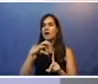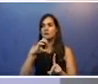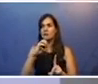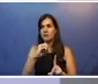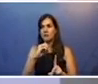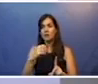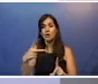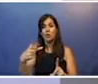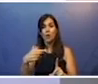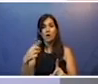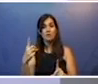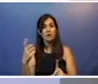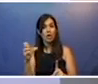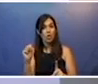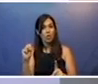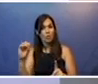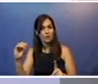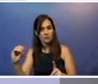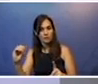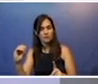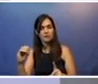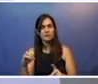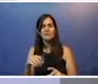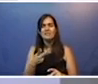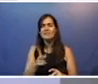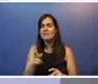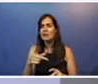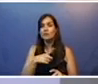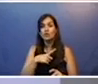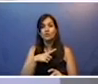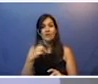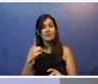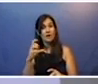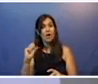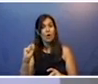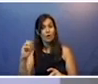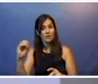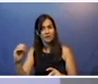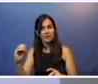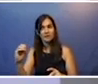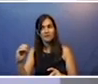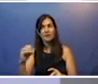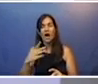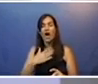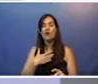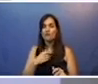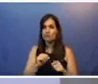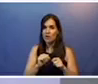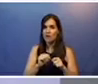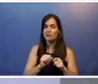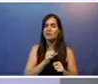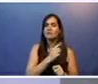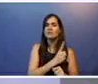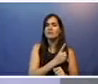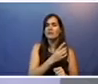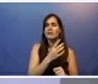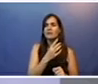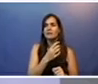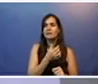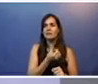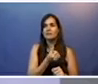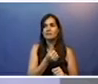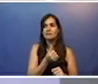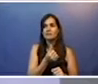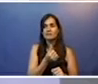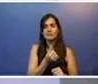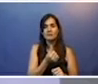ângulos de dentro de um triângulo vai dar 180. Então eu faço 140 mais 20 vai